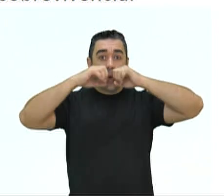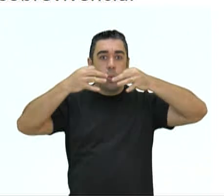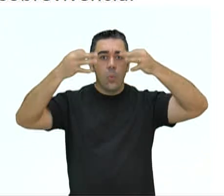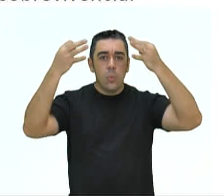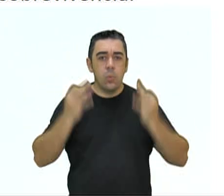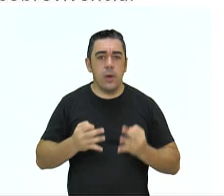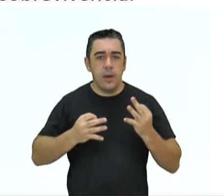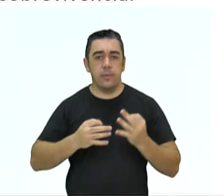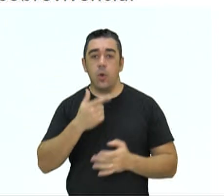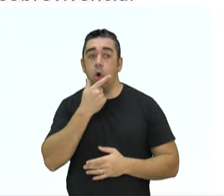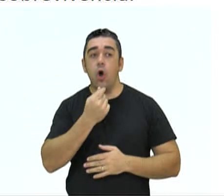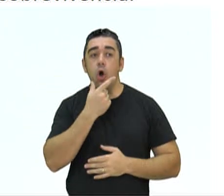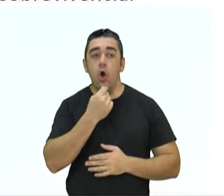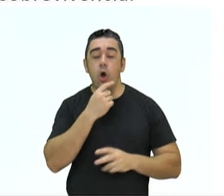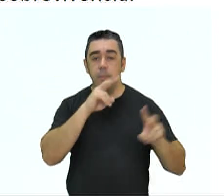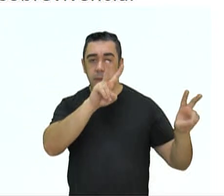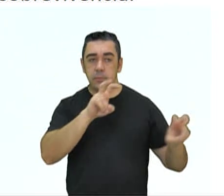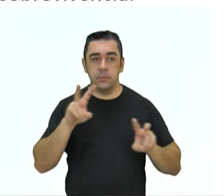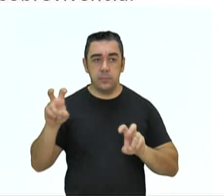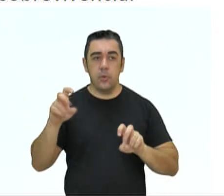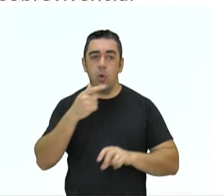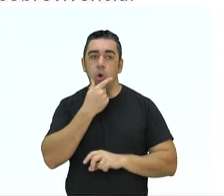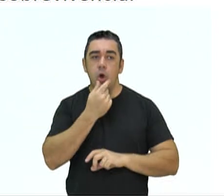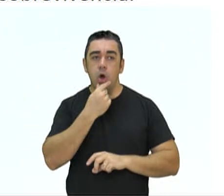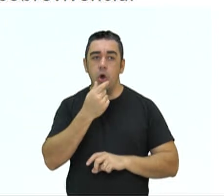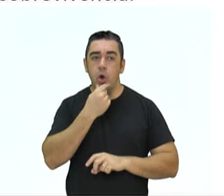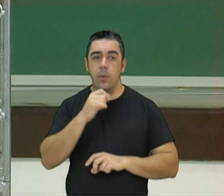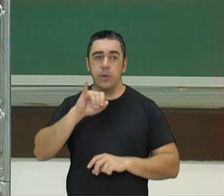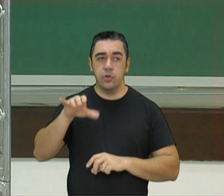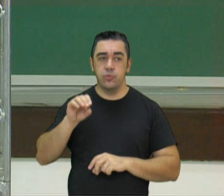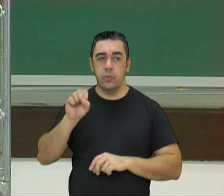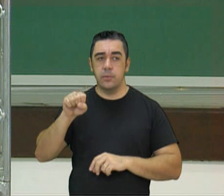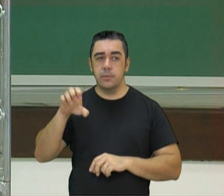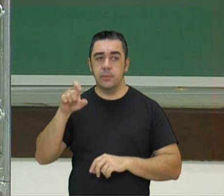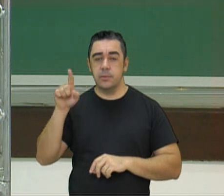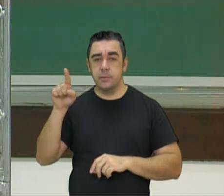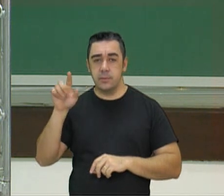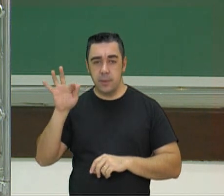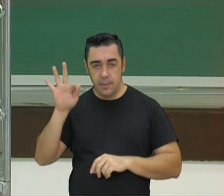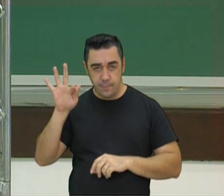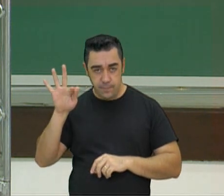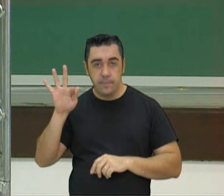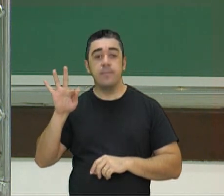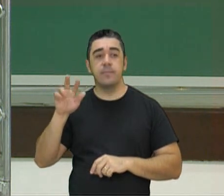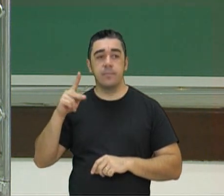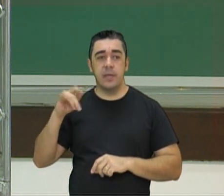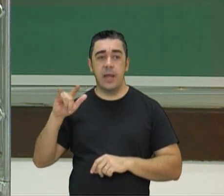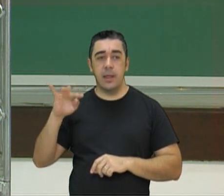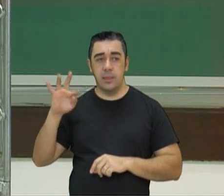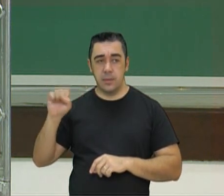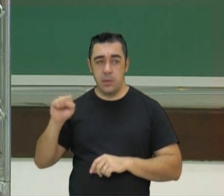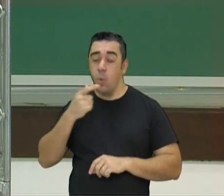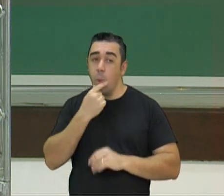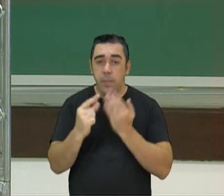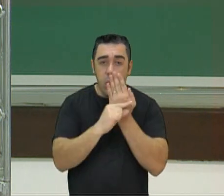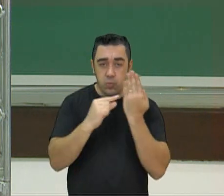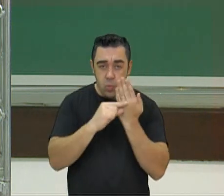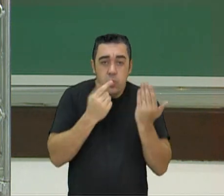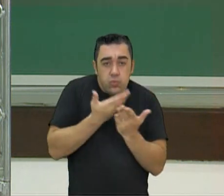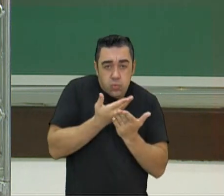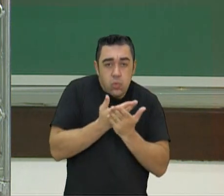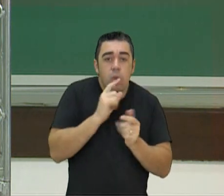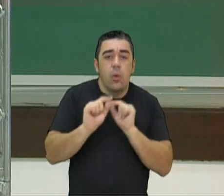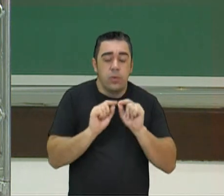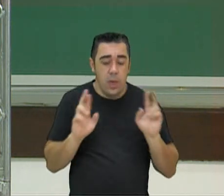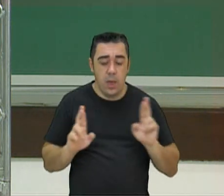de Joseph Pilates. Então esse Joseph Pilates é aquele cara que tem esse estudioso que tem relação com